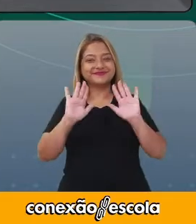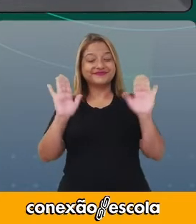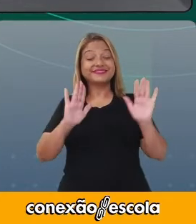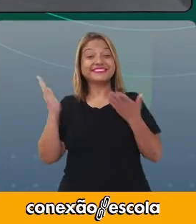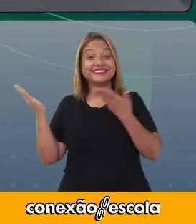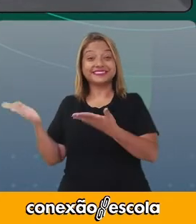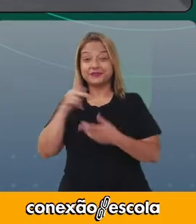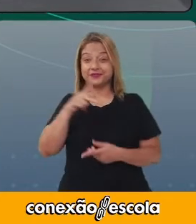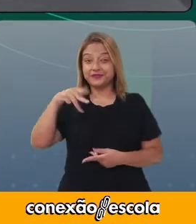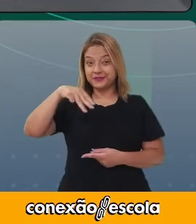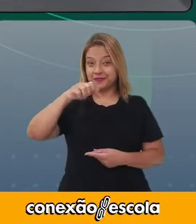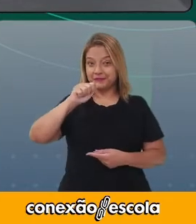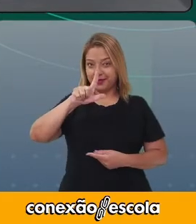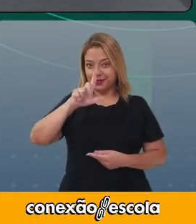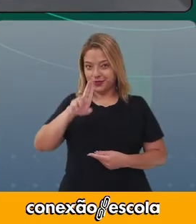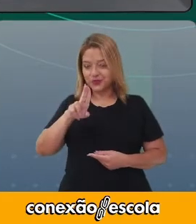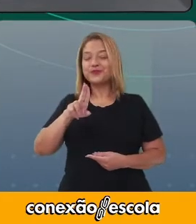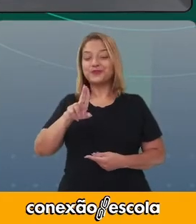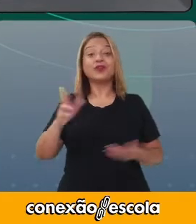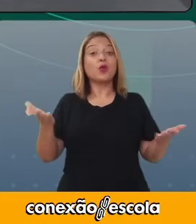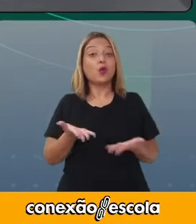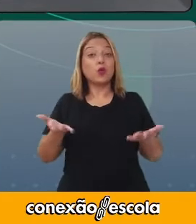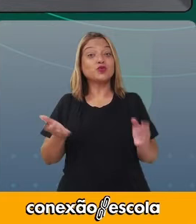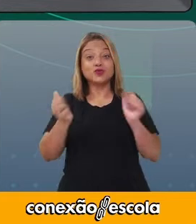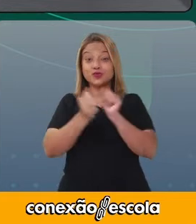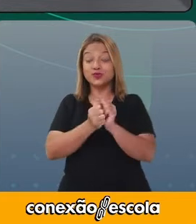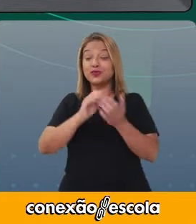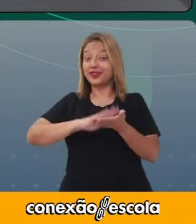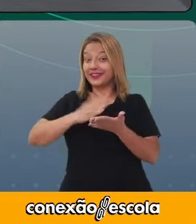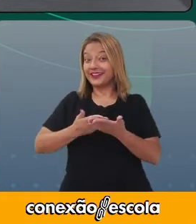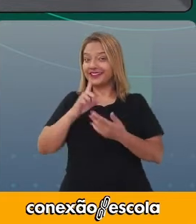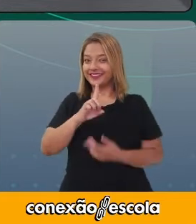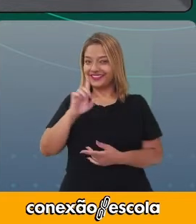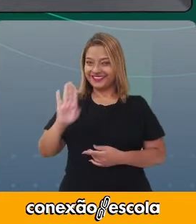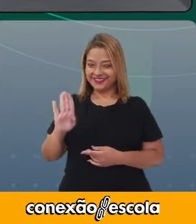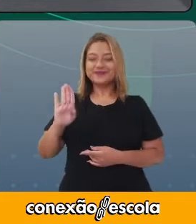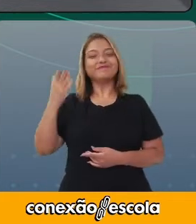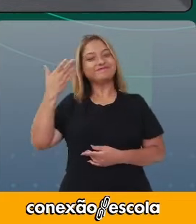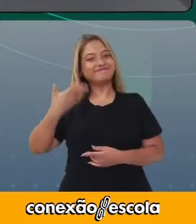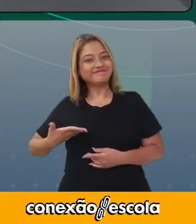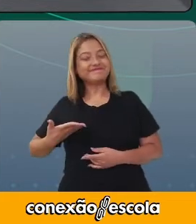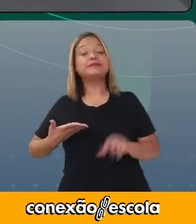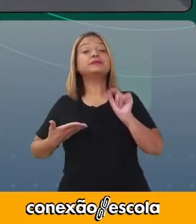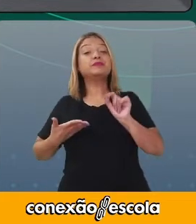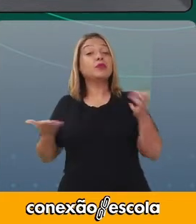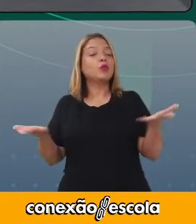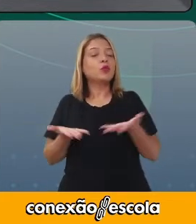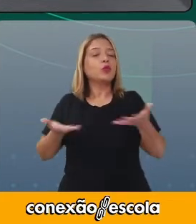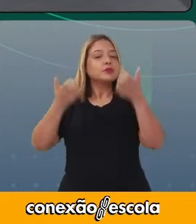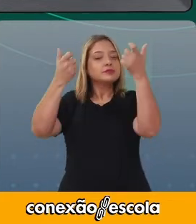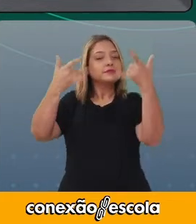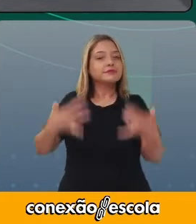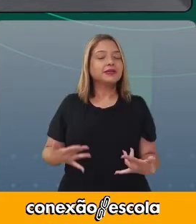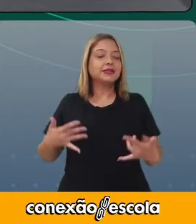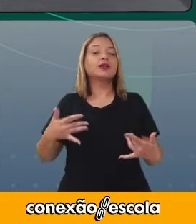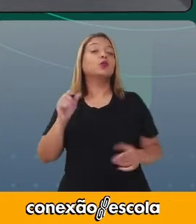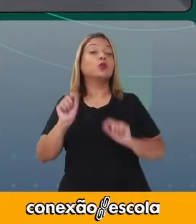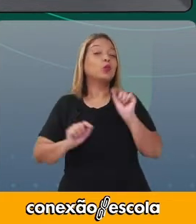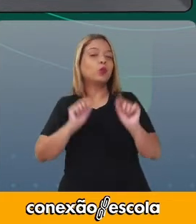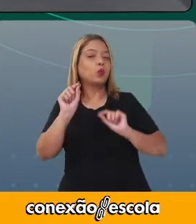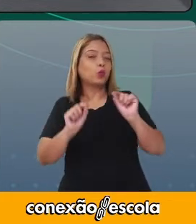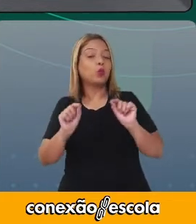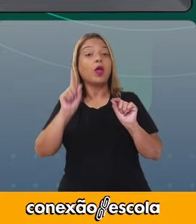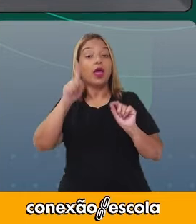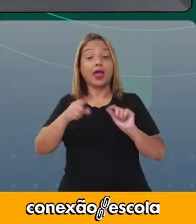Olá, eu sou a professora Malu e estou aqui com a intérprete Débora para tratar com vocês